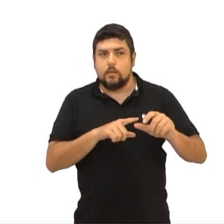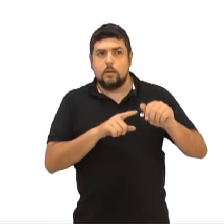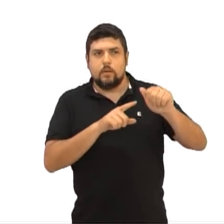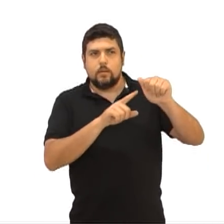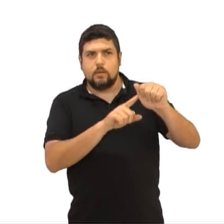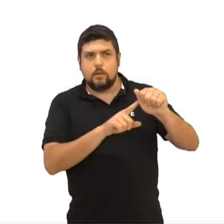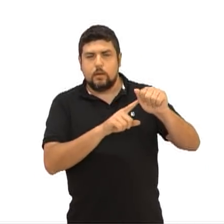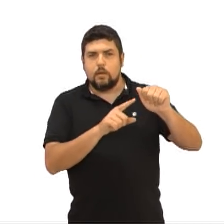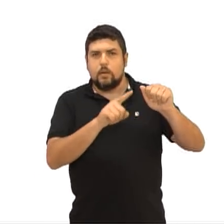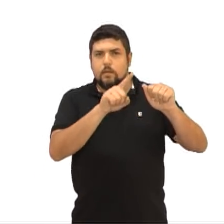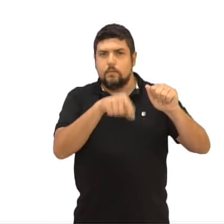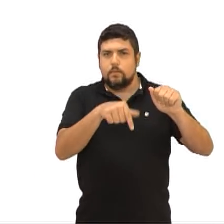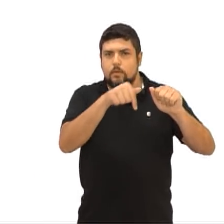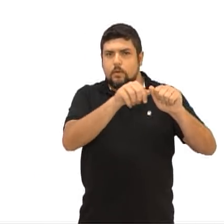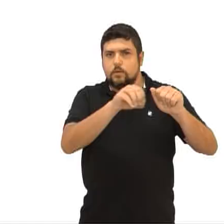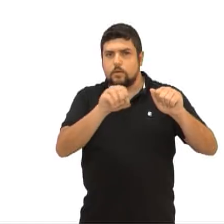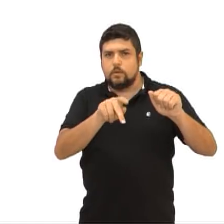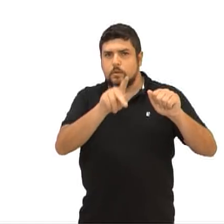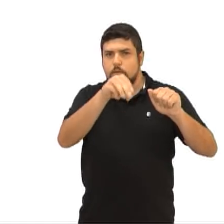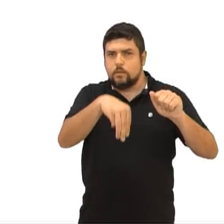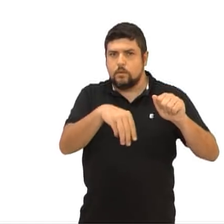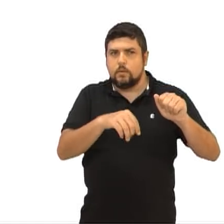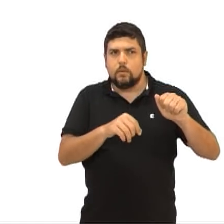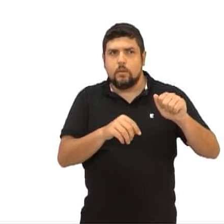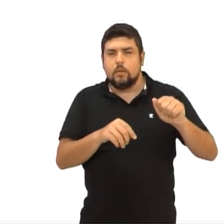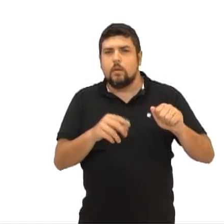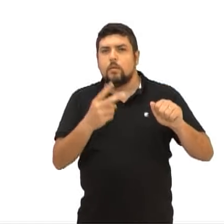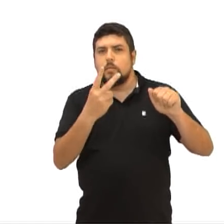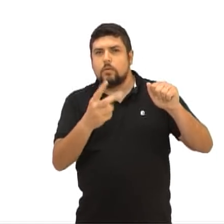por hora e a segunda opção,